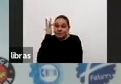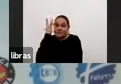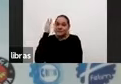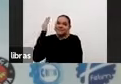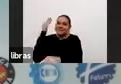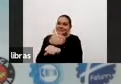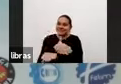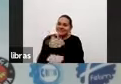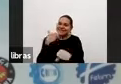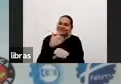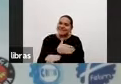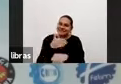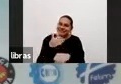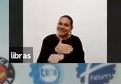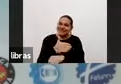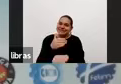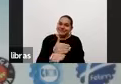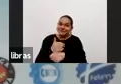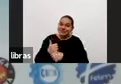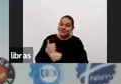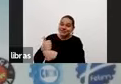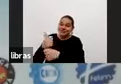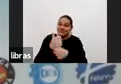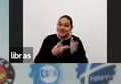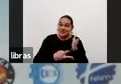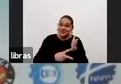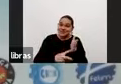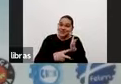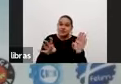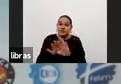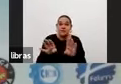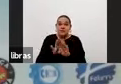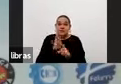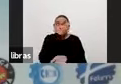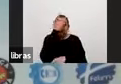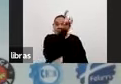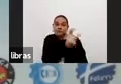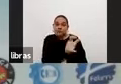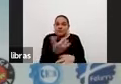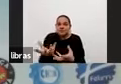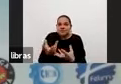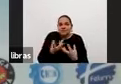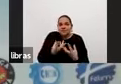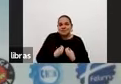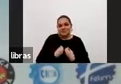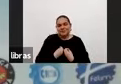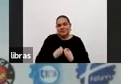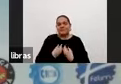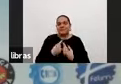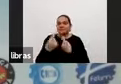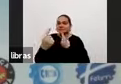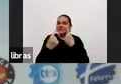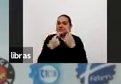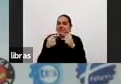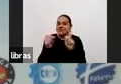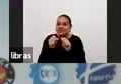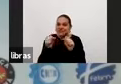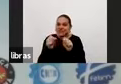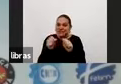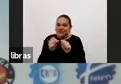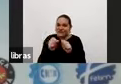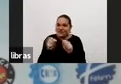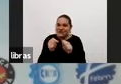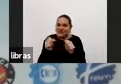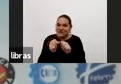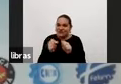né, dos nossos dirigentes e das pessoas que receberam as doações. É uma entrevista feita